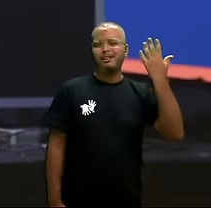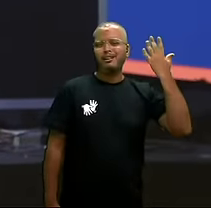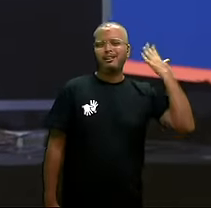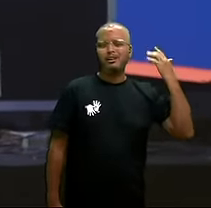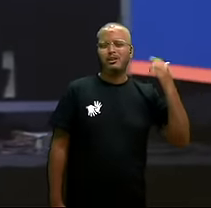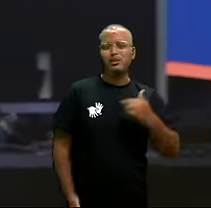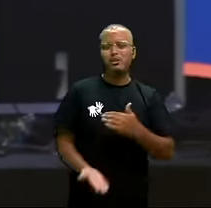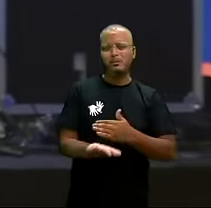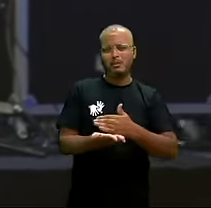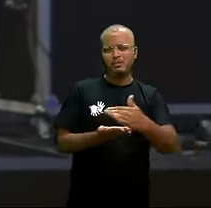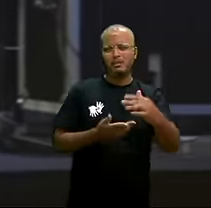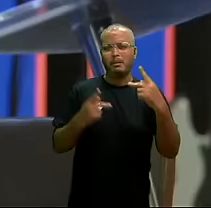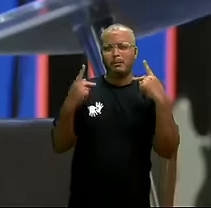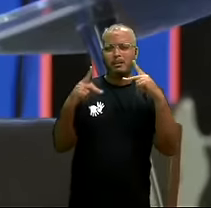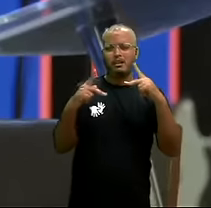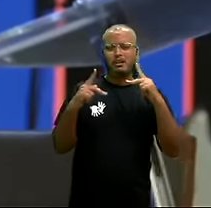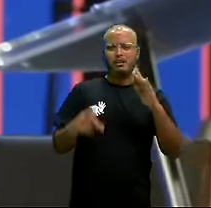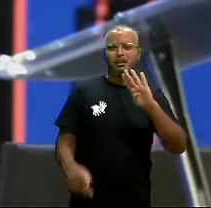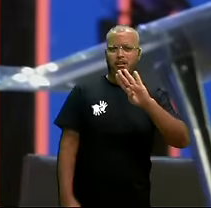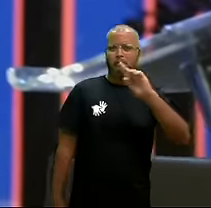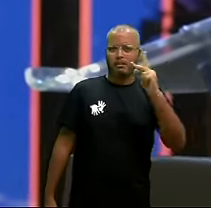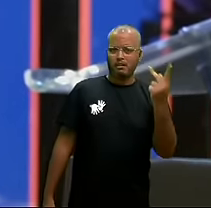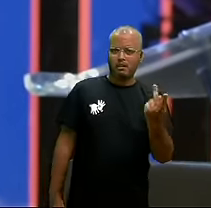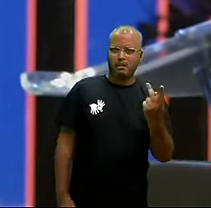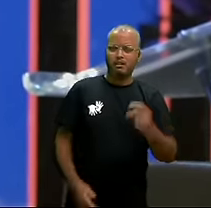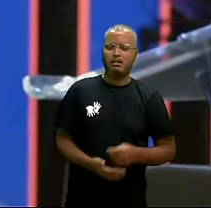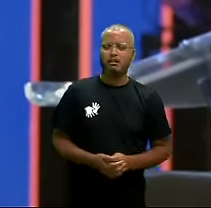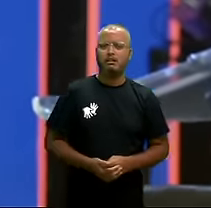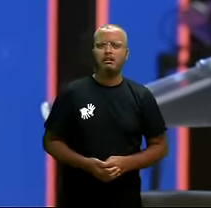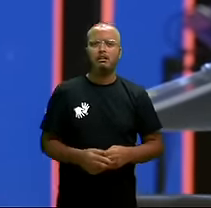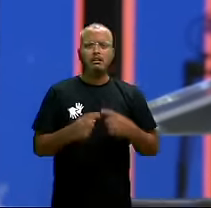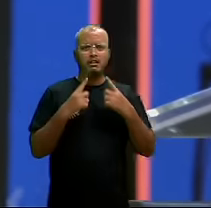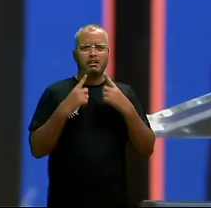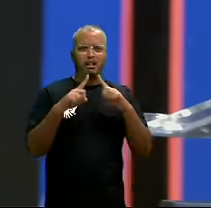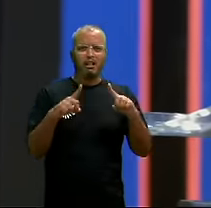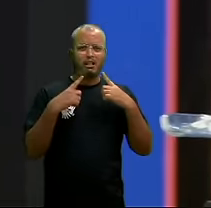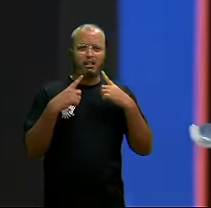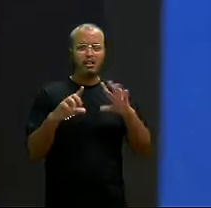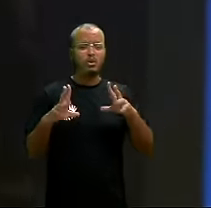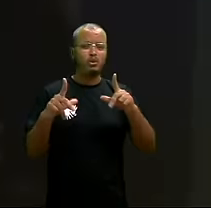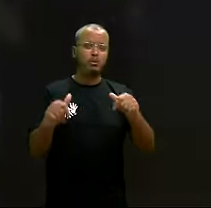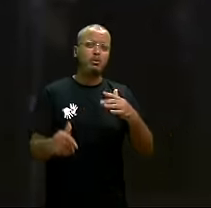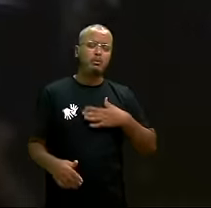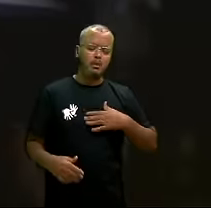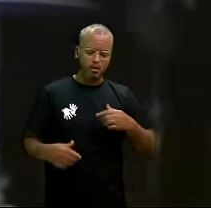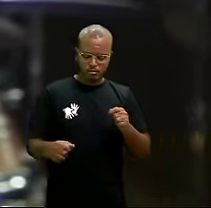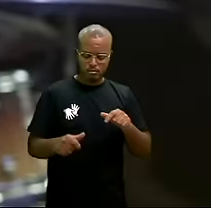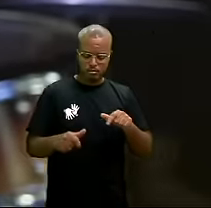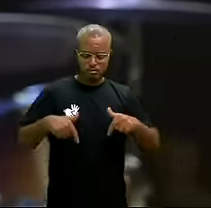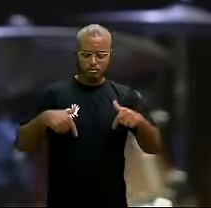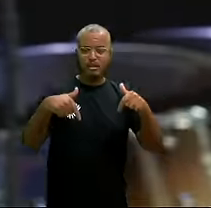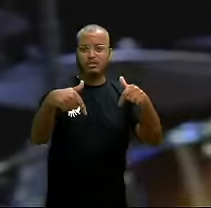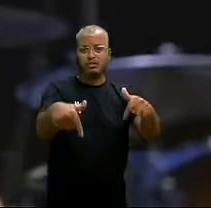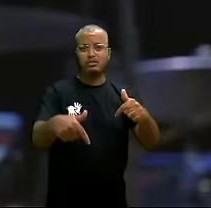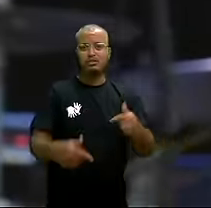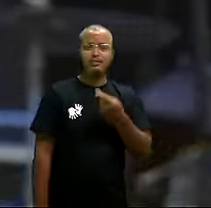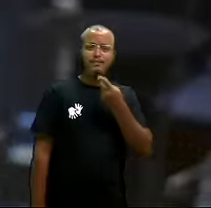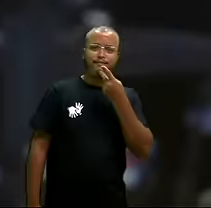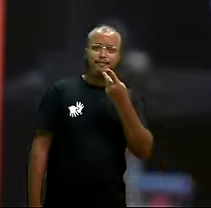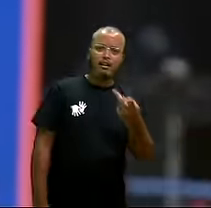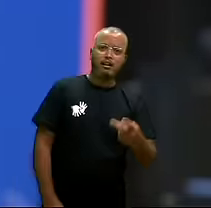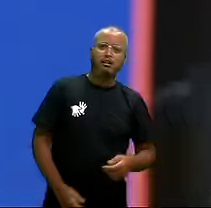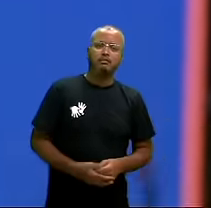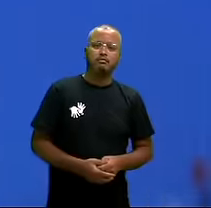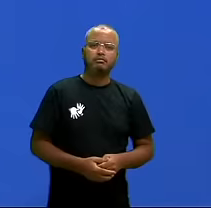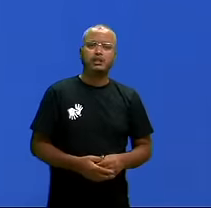Falava de tudo. Falava do meu jeito de andar, do meu jeito de falar, do meu jeito de ser. E eu não estava nem aí, meu amigo. Eu sou da Trindade, eu estou nem aí.